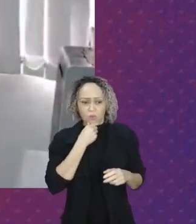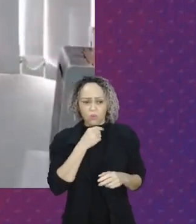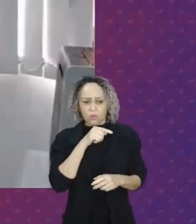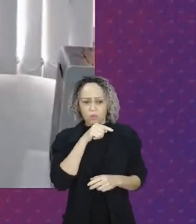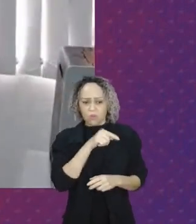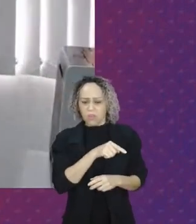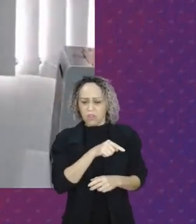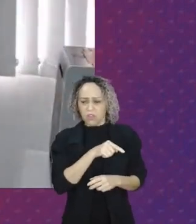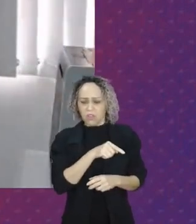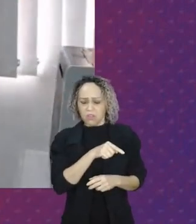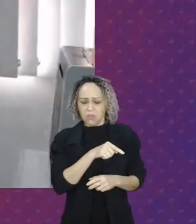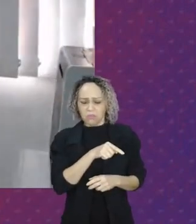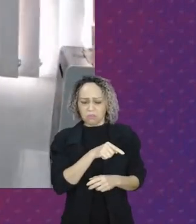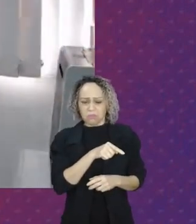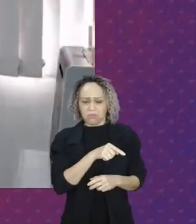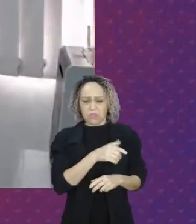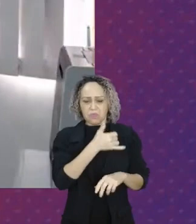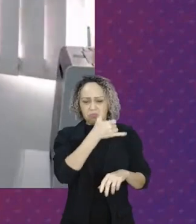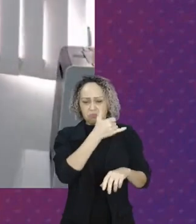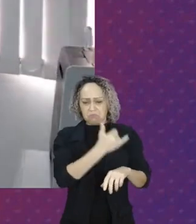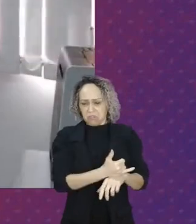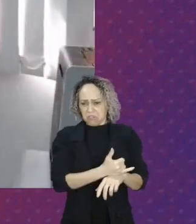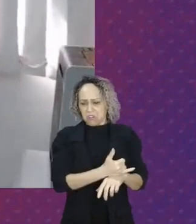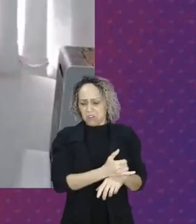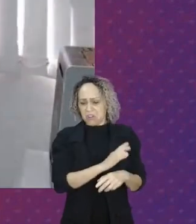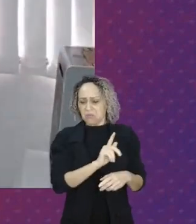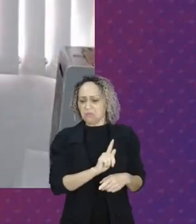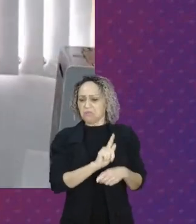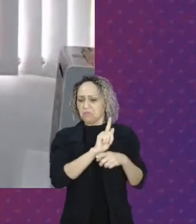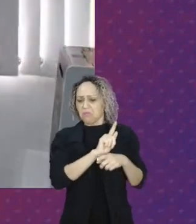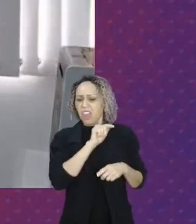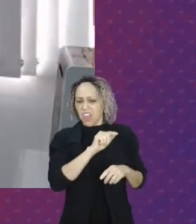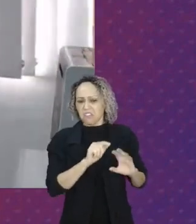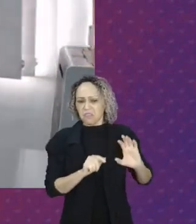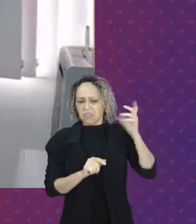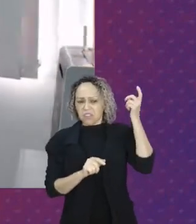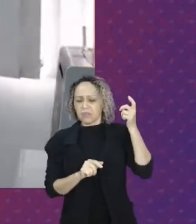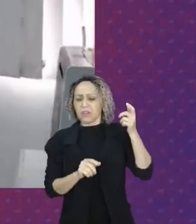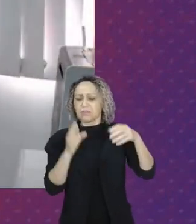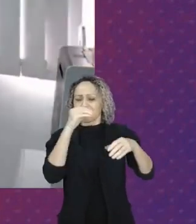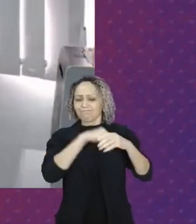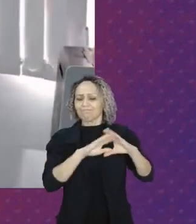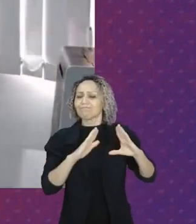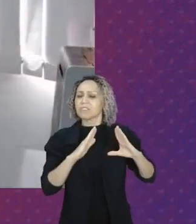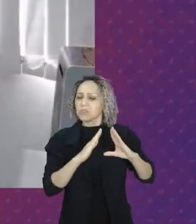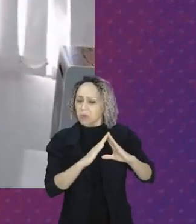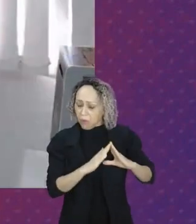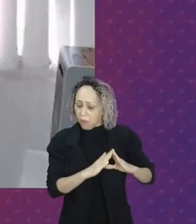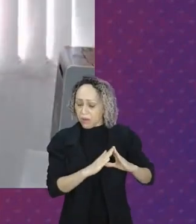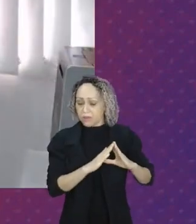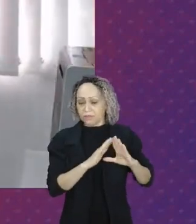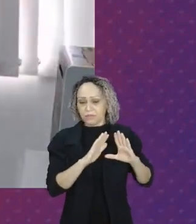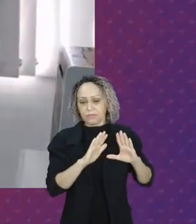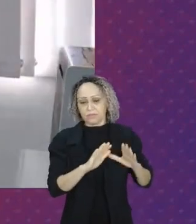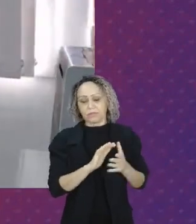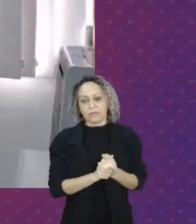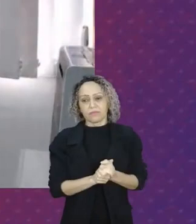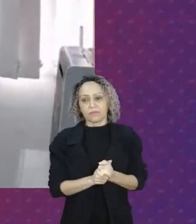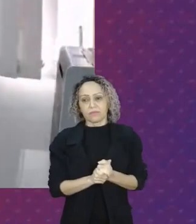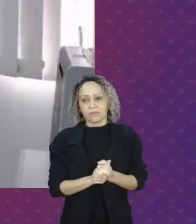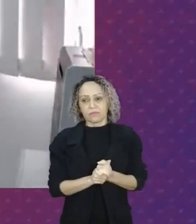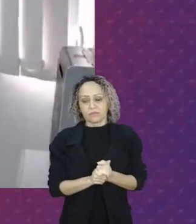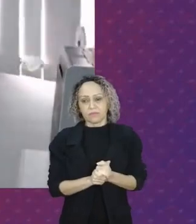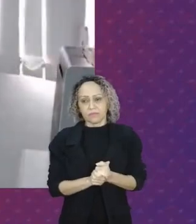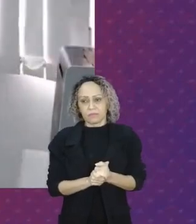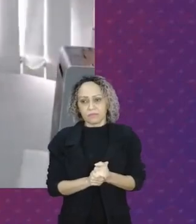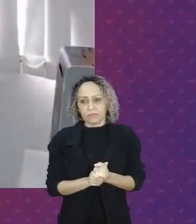né, e de tomada de decisões na escola. Então, normalmente, nas escolas de